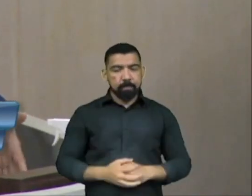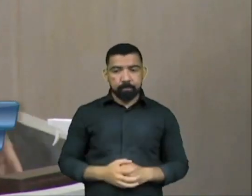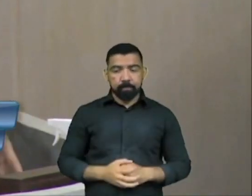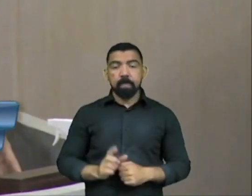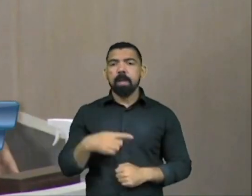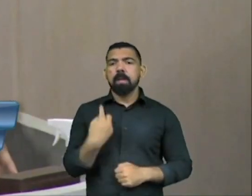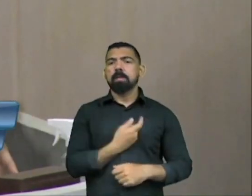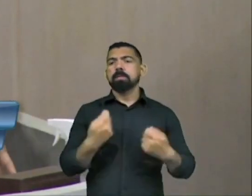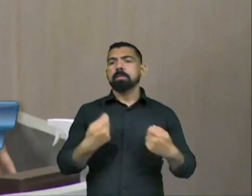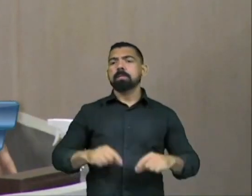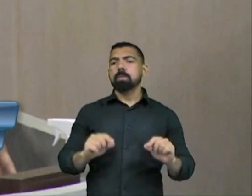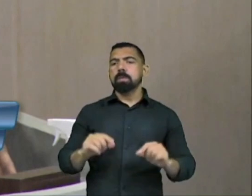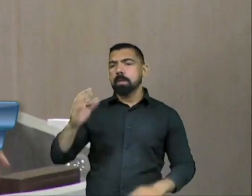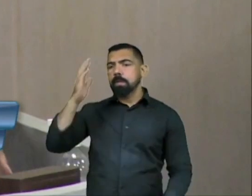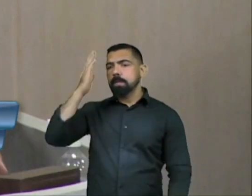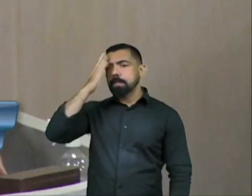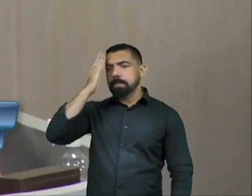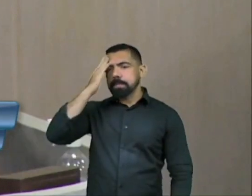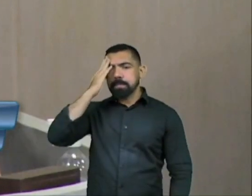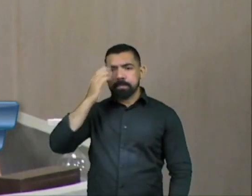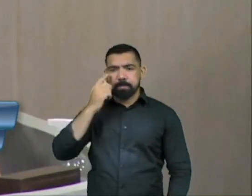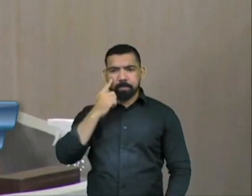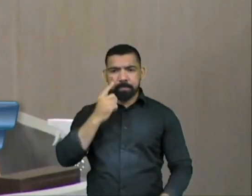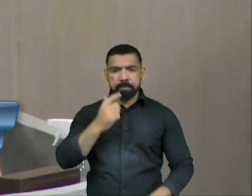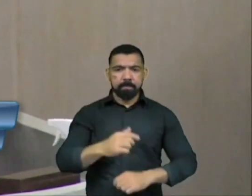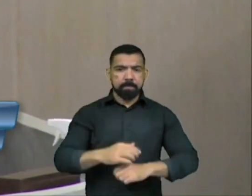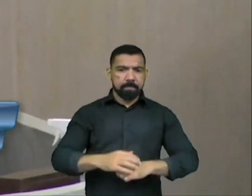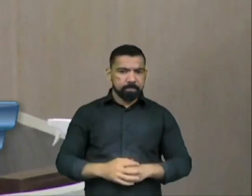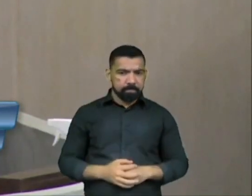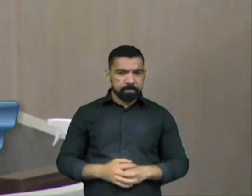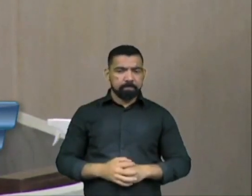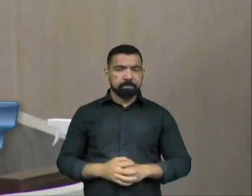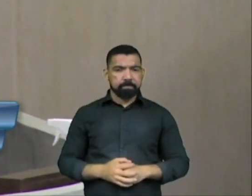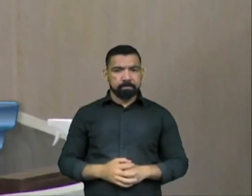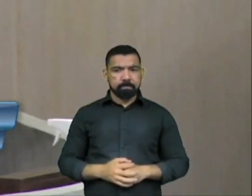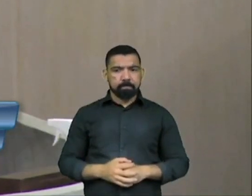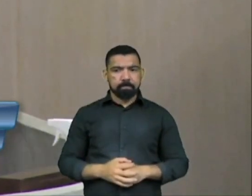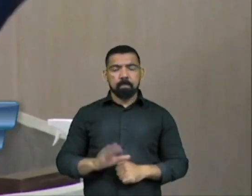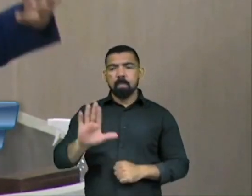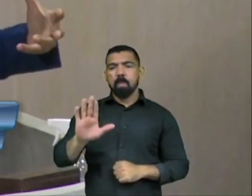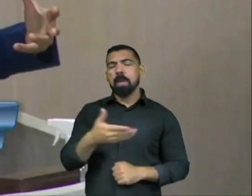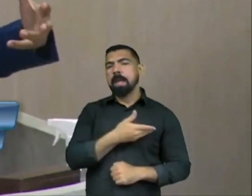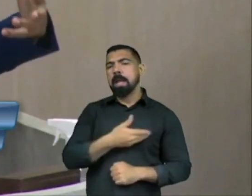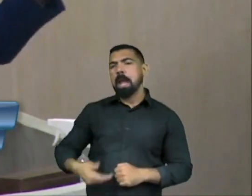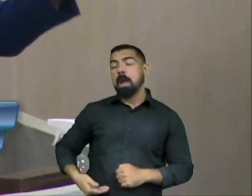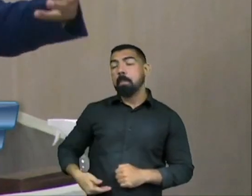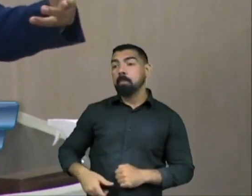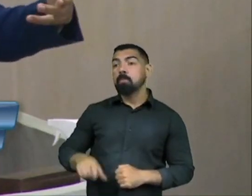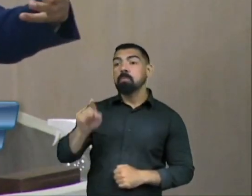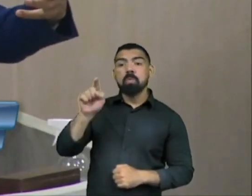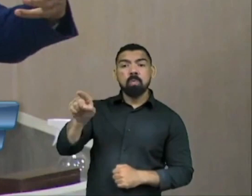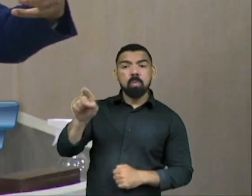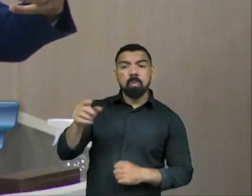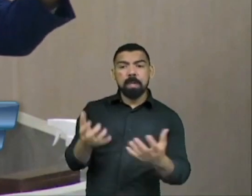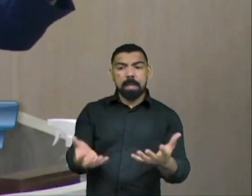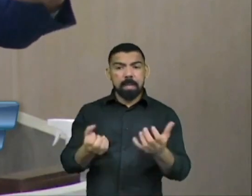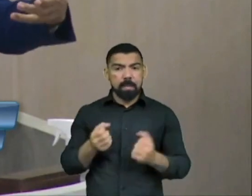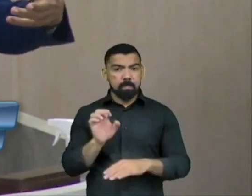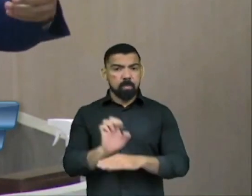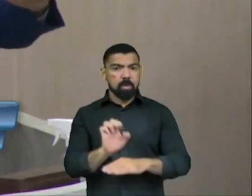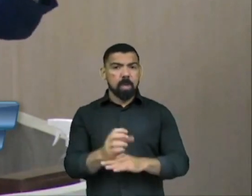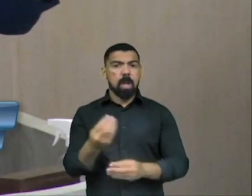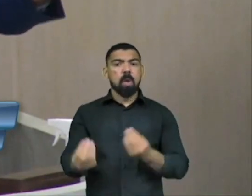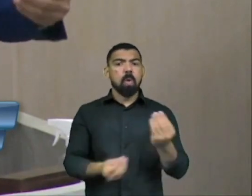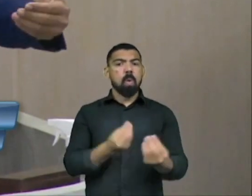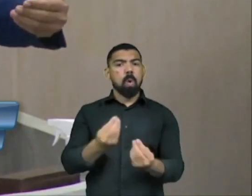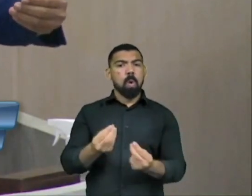precisamos entender, governador Elmano, como o senhor recebeu o Estado do